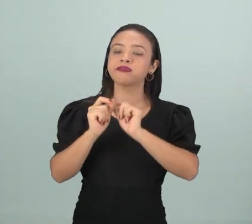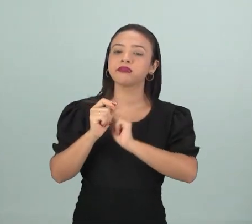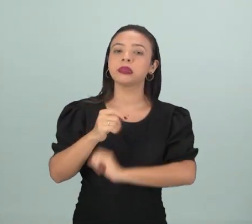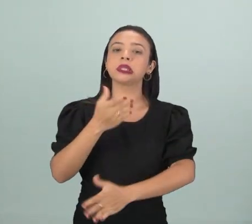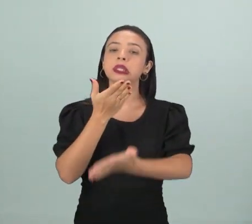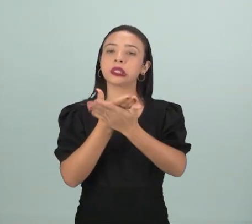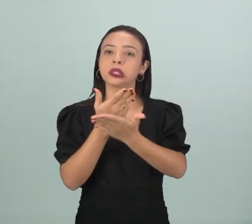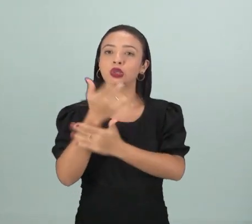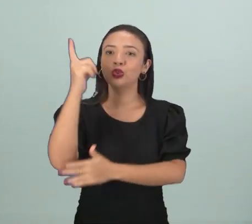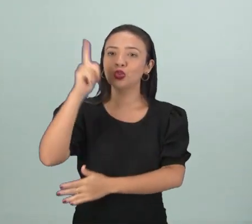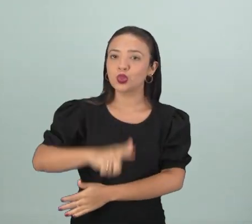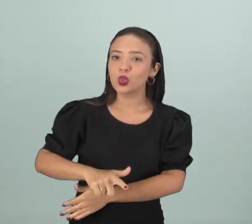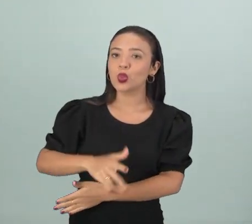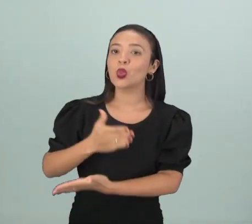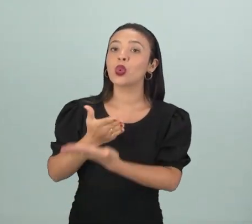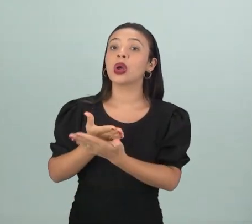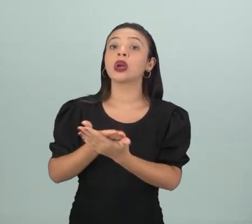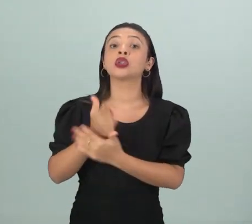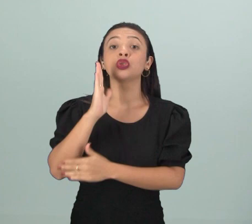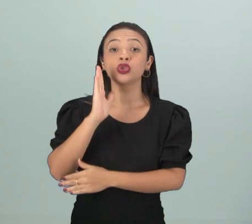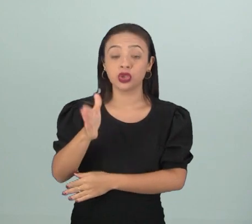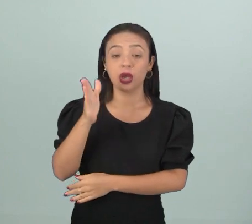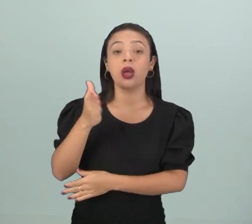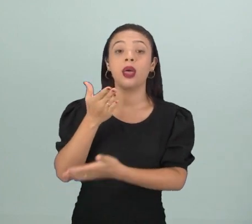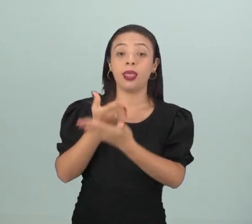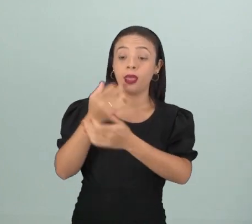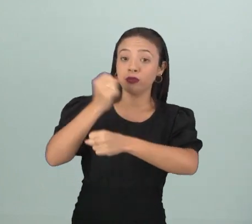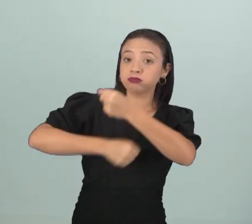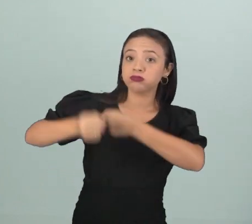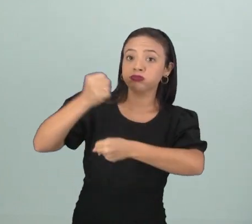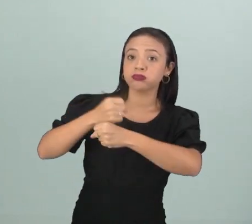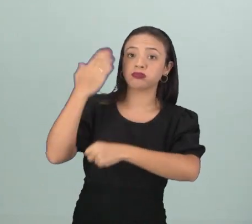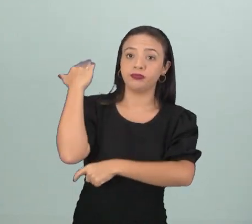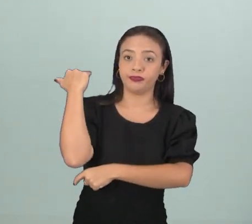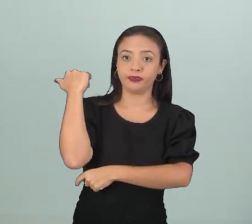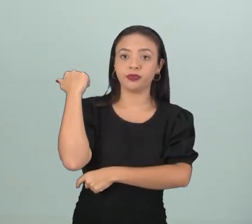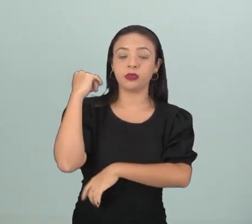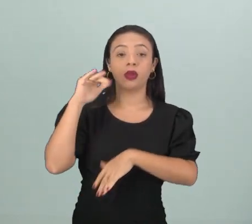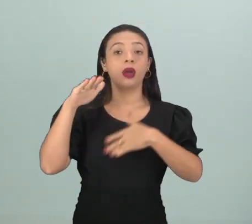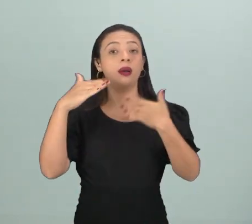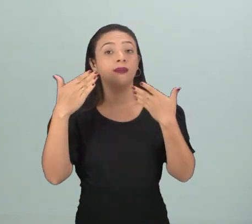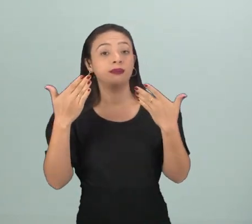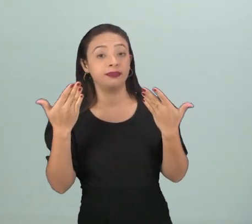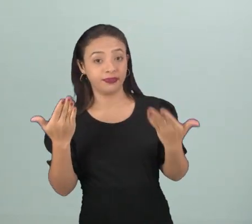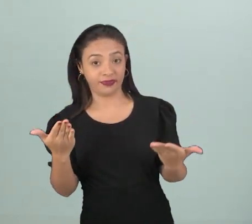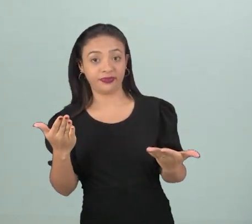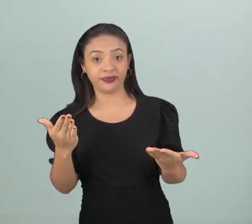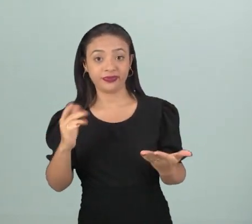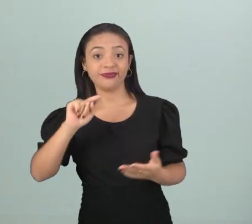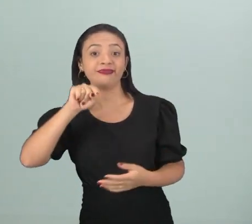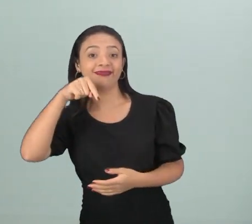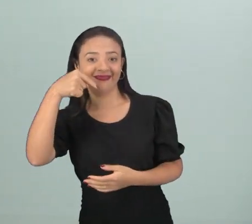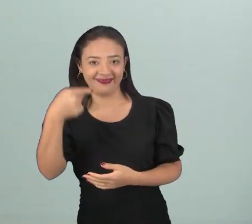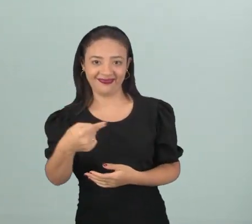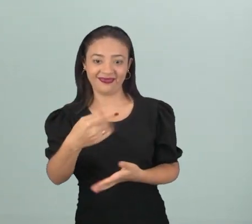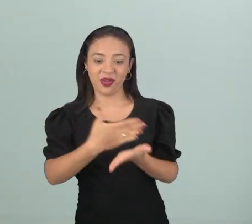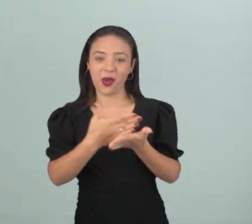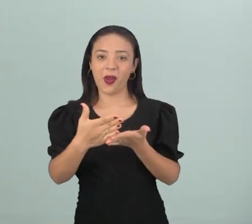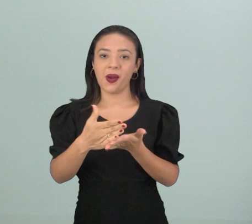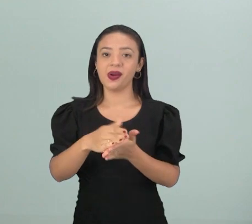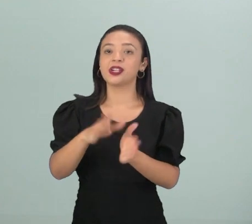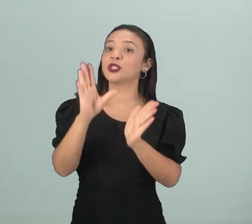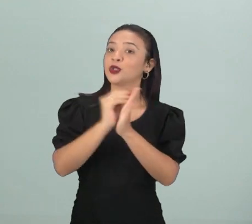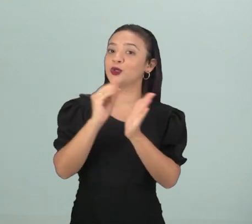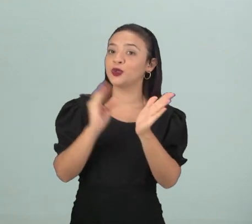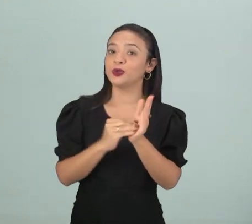de conteúdos que vocês estudaram no ano anterior e a gente vai, a partir dessas perspectivas, iniciar novos